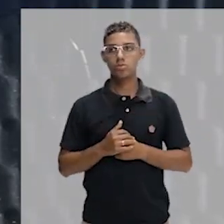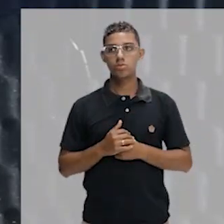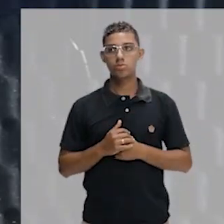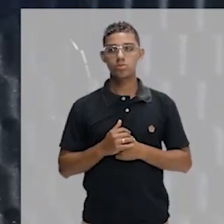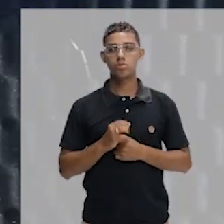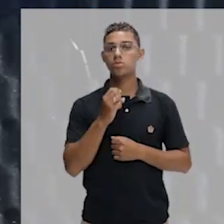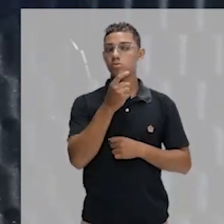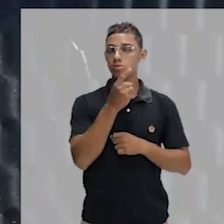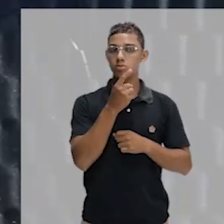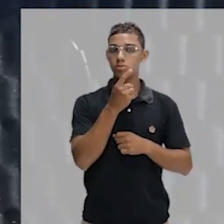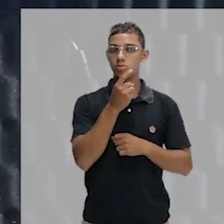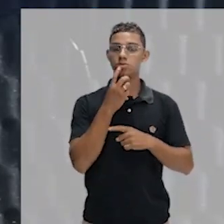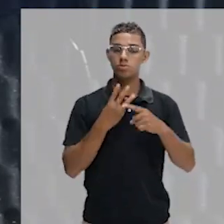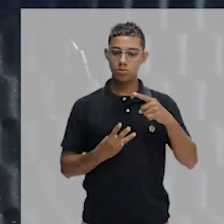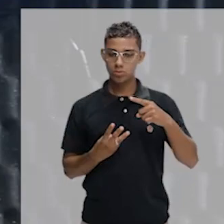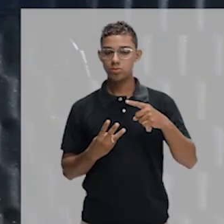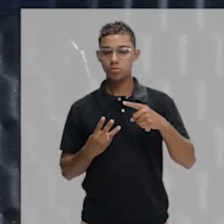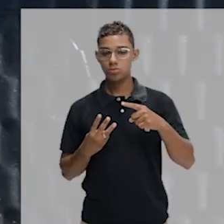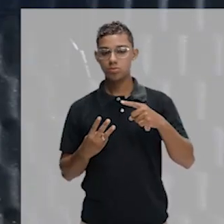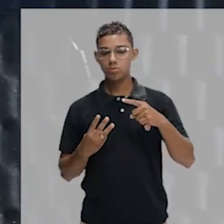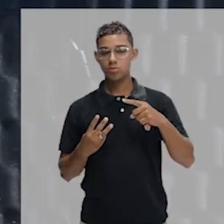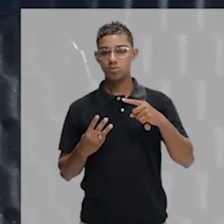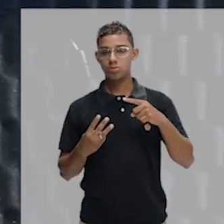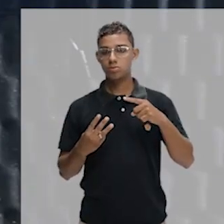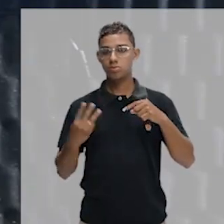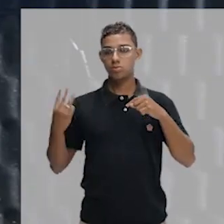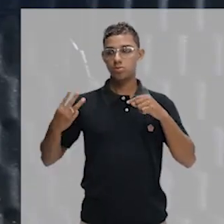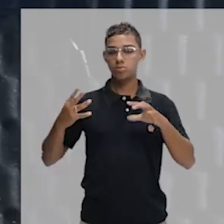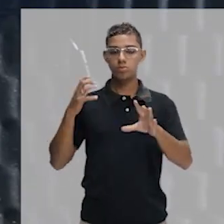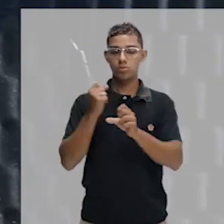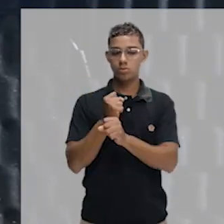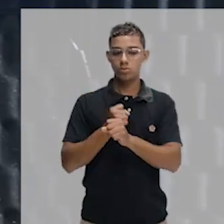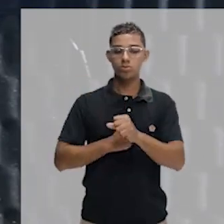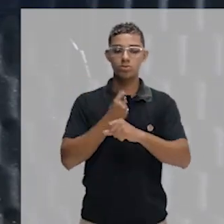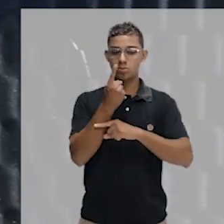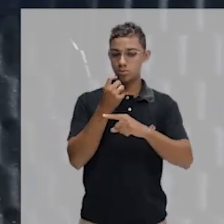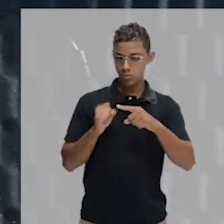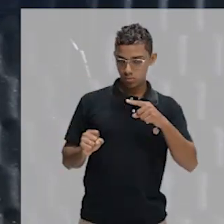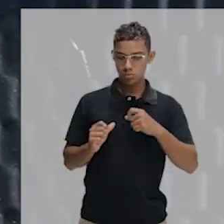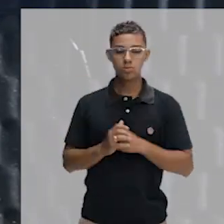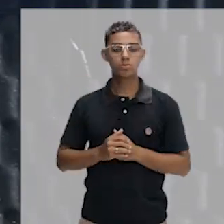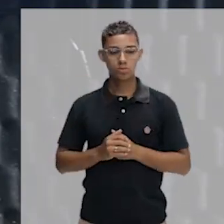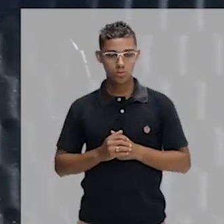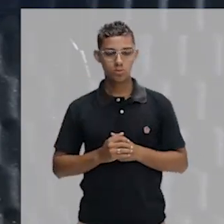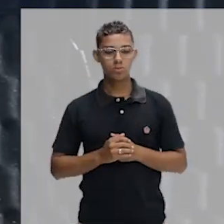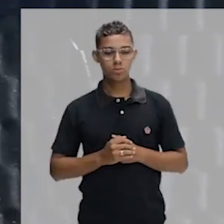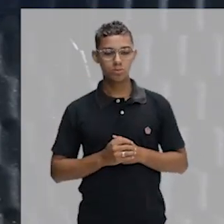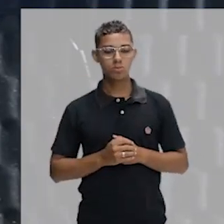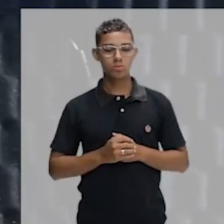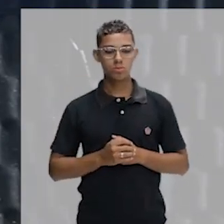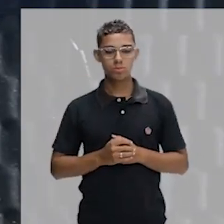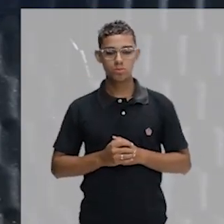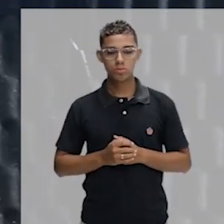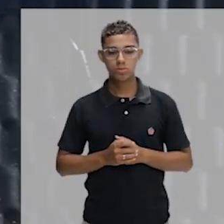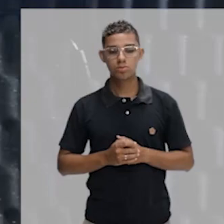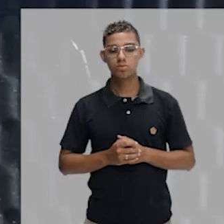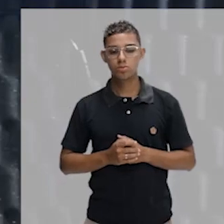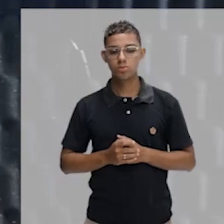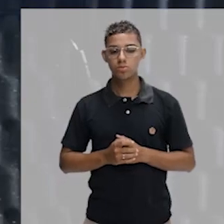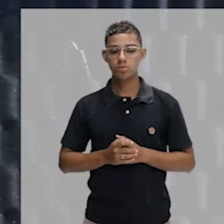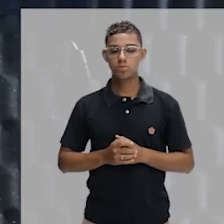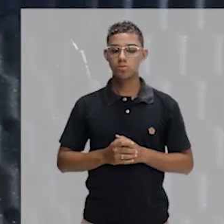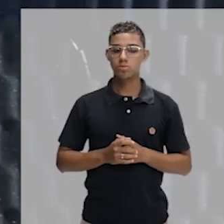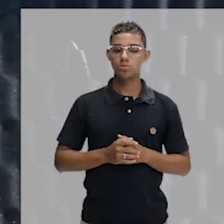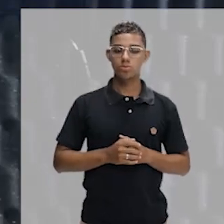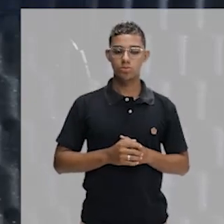oitavo para o menos dois eu vou ter menos dois elevado a menos 2 então novamente O negativo lá no